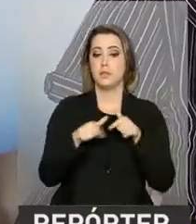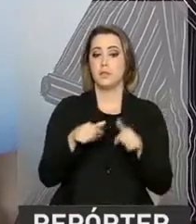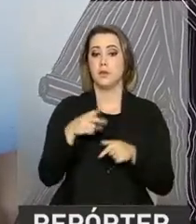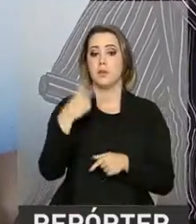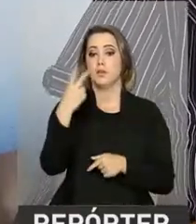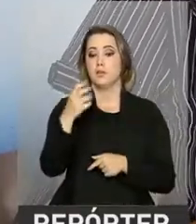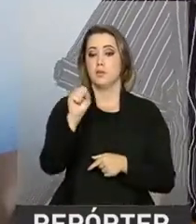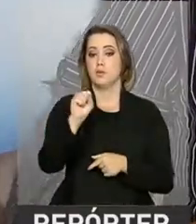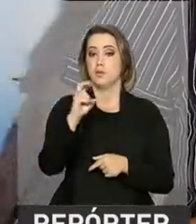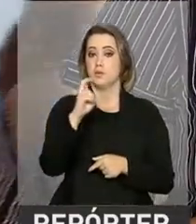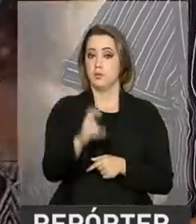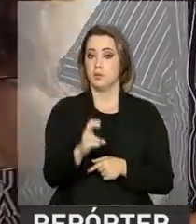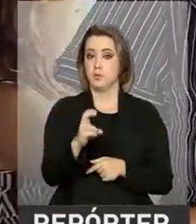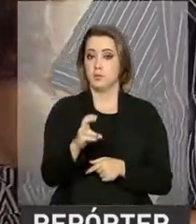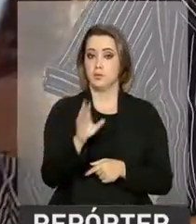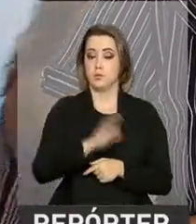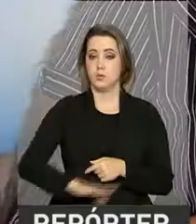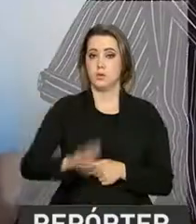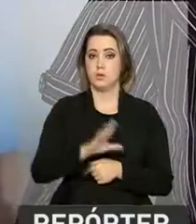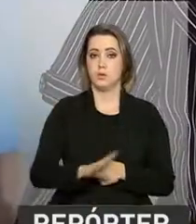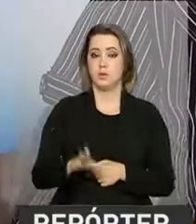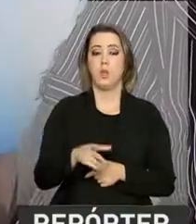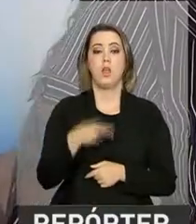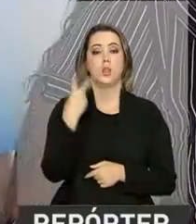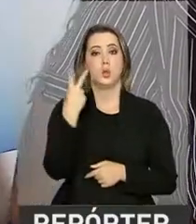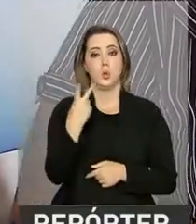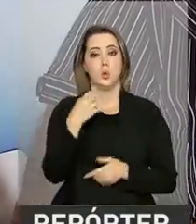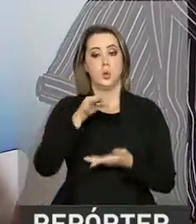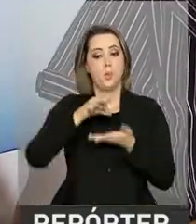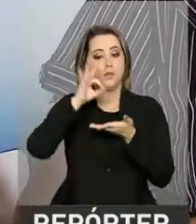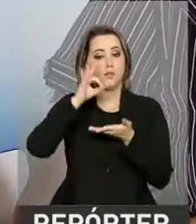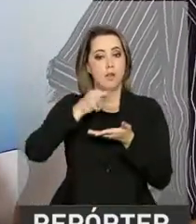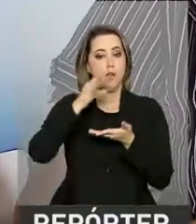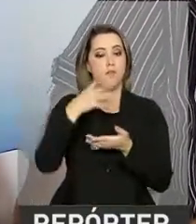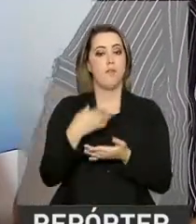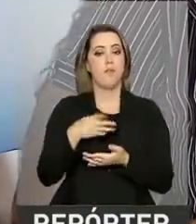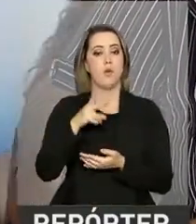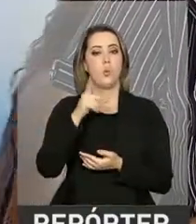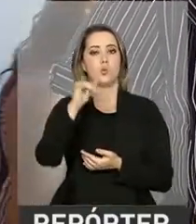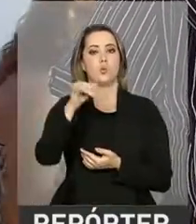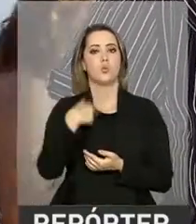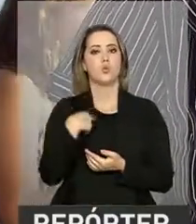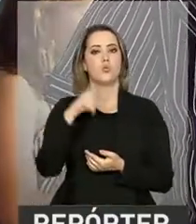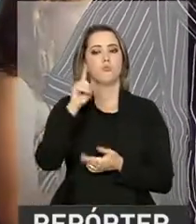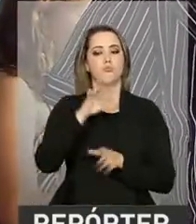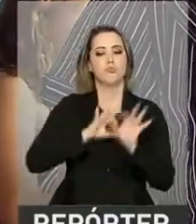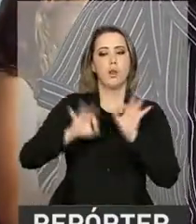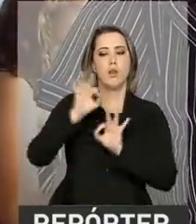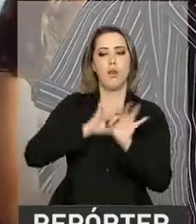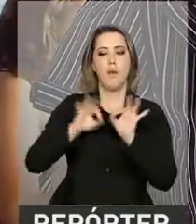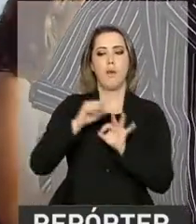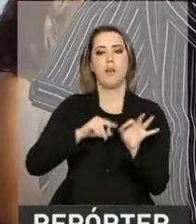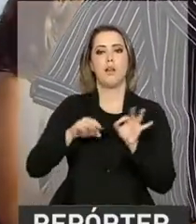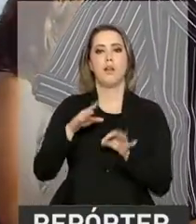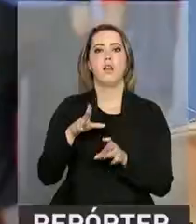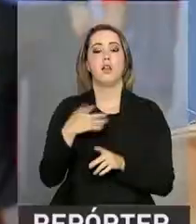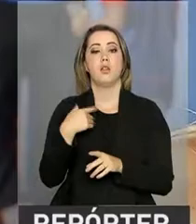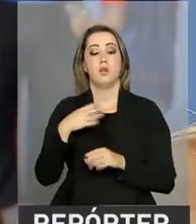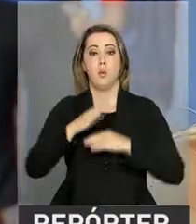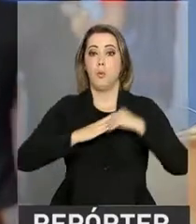crianças entre 6 e 15 anos recebem duas refeições por dia. E o cardápio é elaborado por